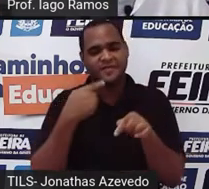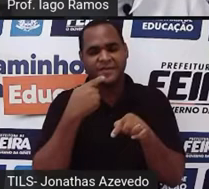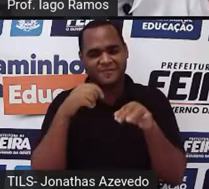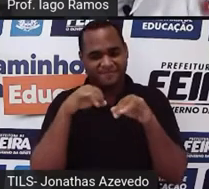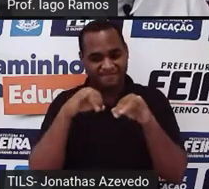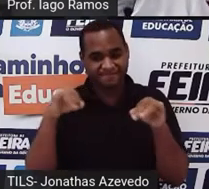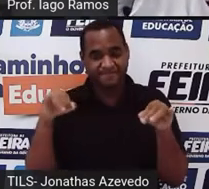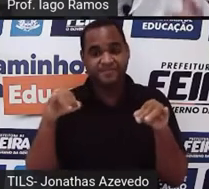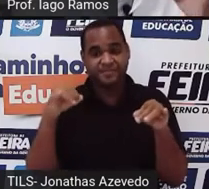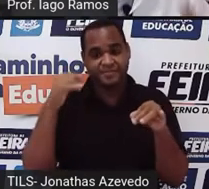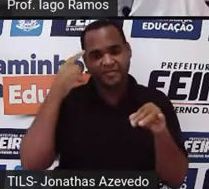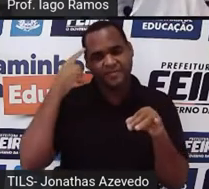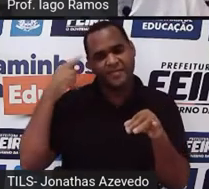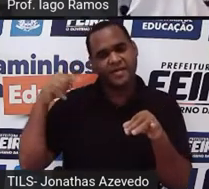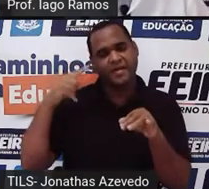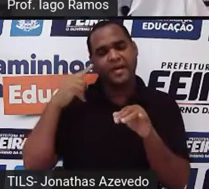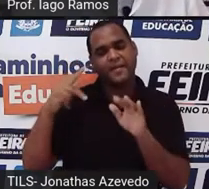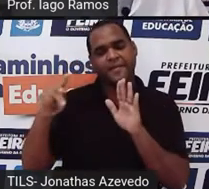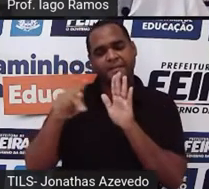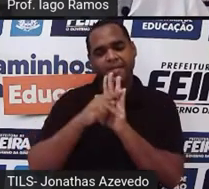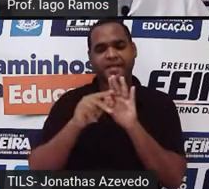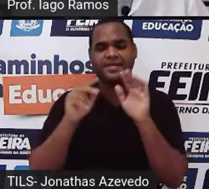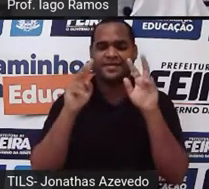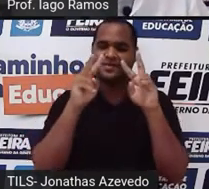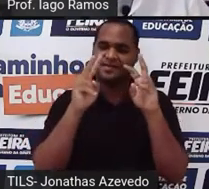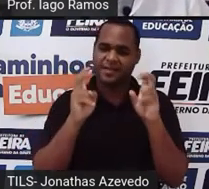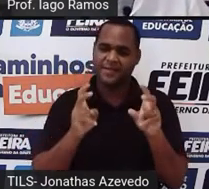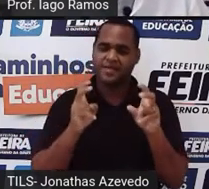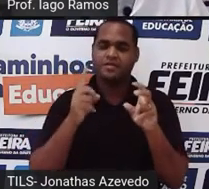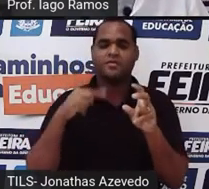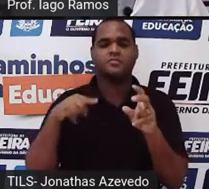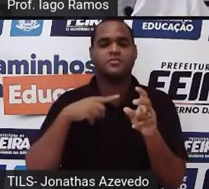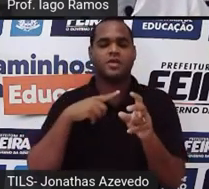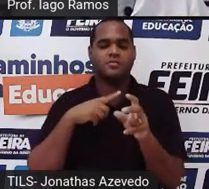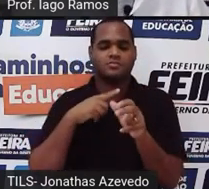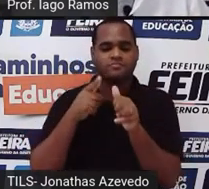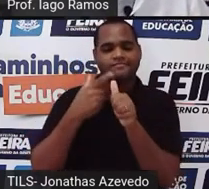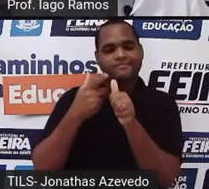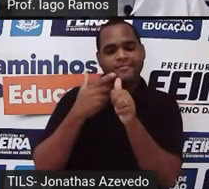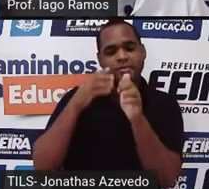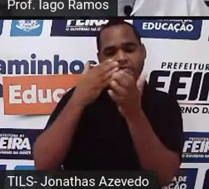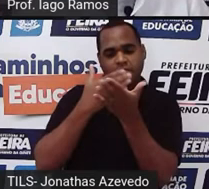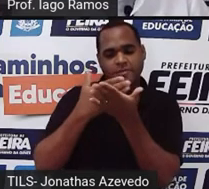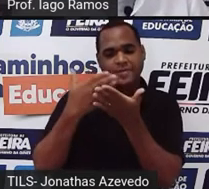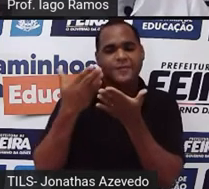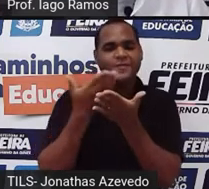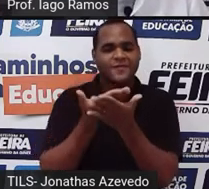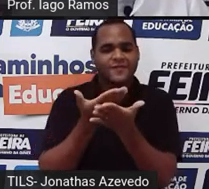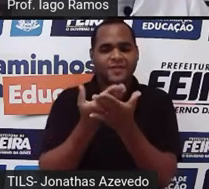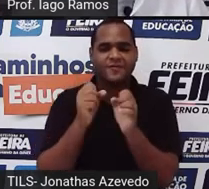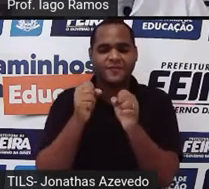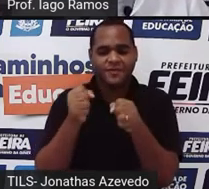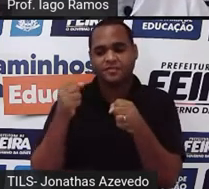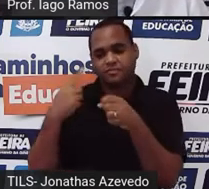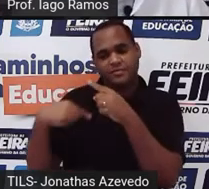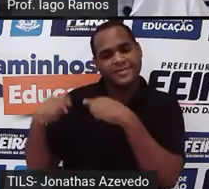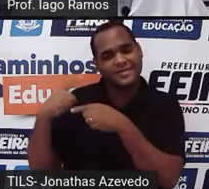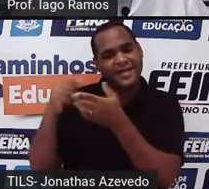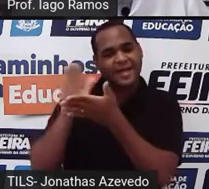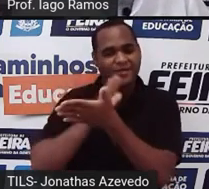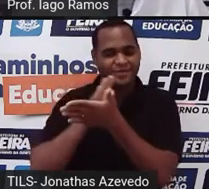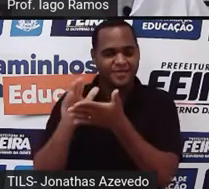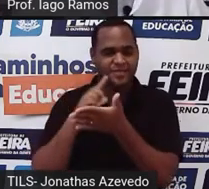início, ainda faz parte de um tema que a gente já começou a estudar algumas aulas atrás. Então, para a